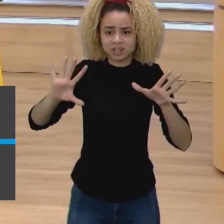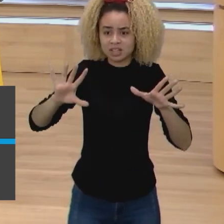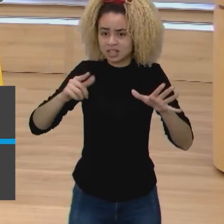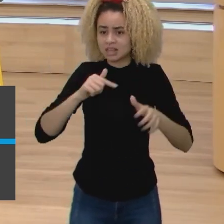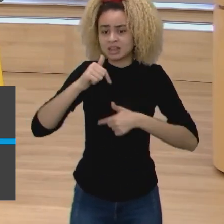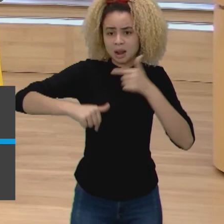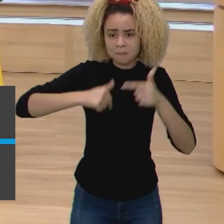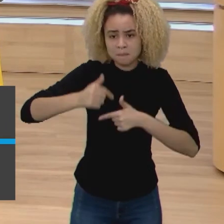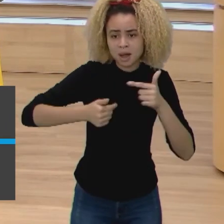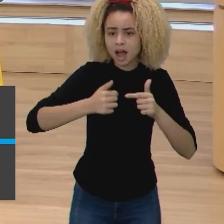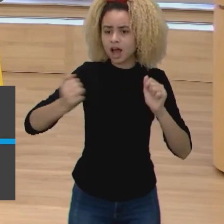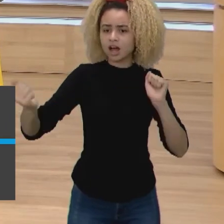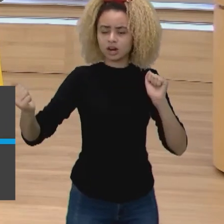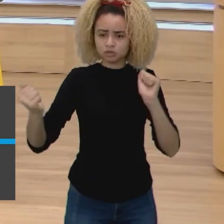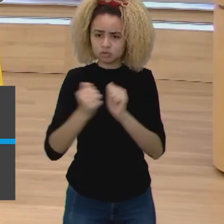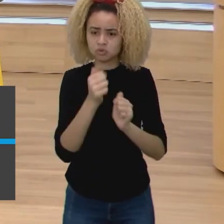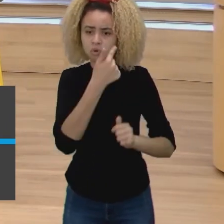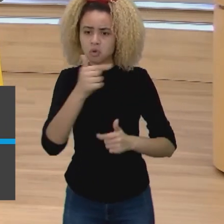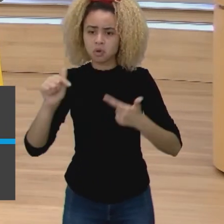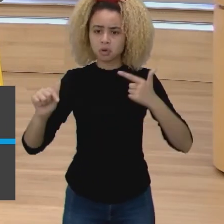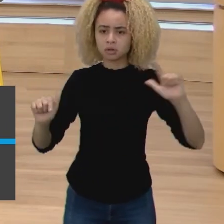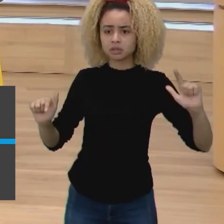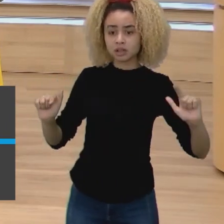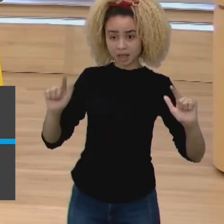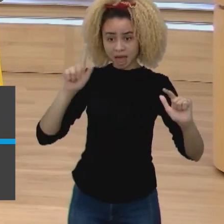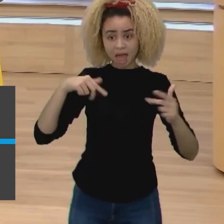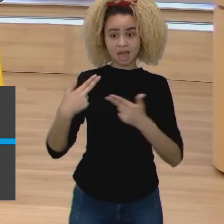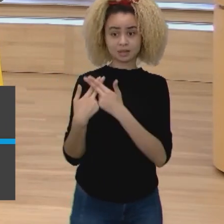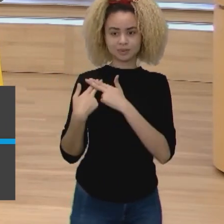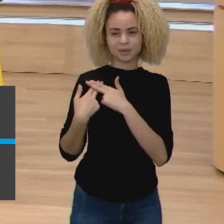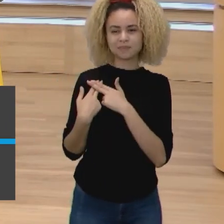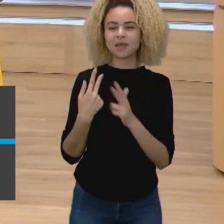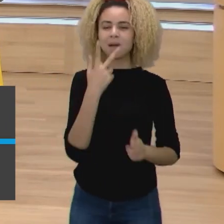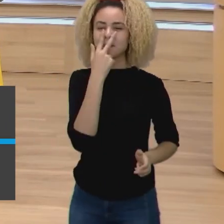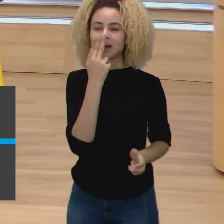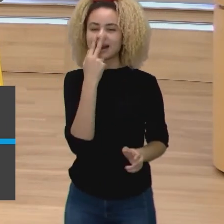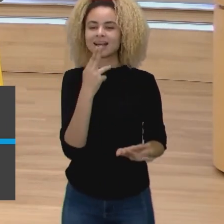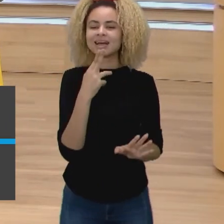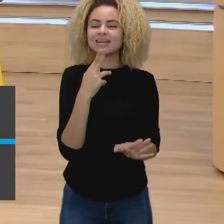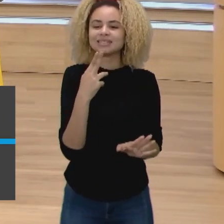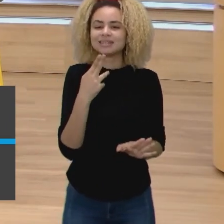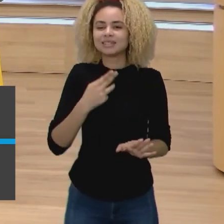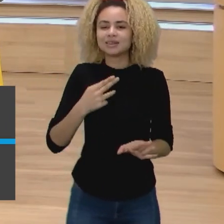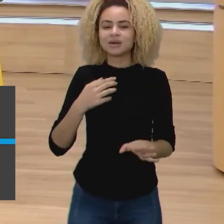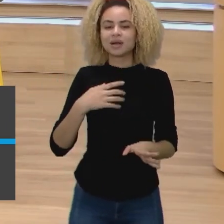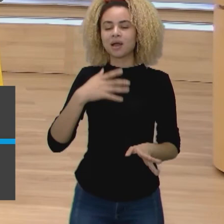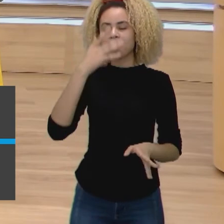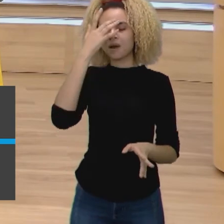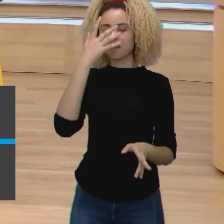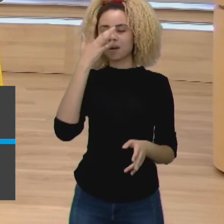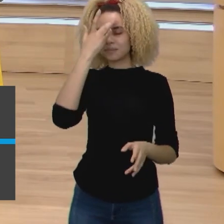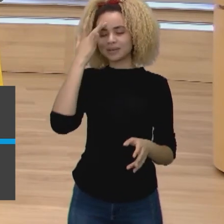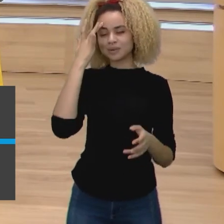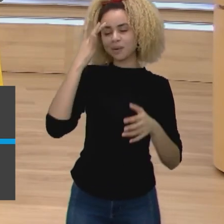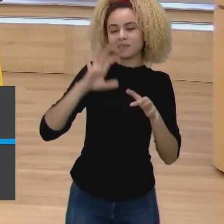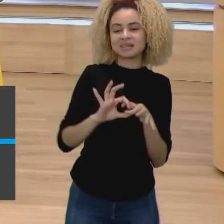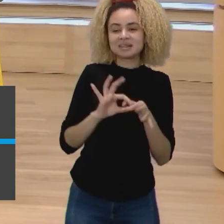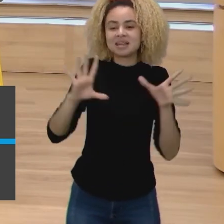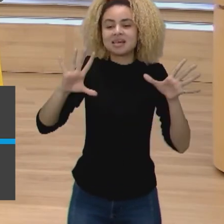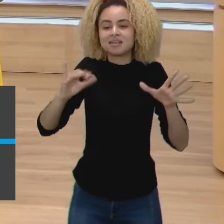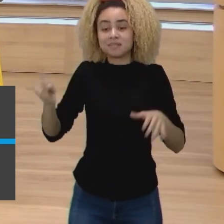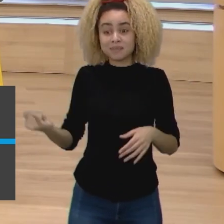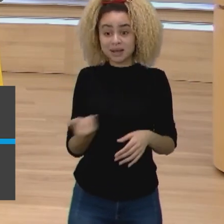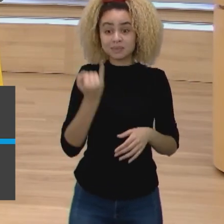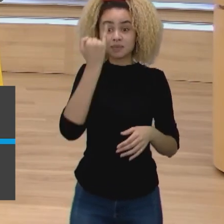sendo responsável por muitas coisas. Isso, por um lado, dá a impressão de que você é uma pessoa mais autônoma, mais importante